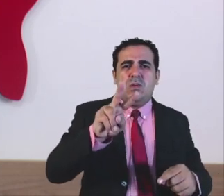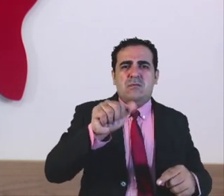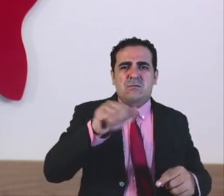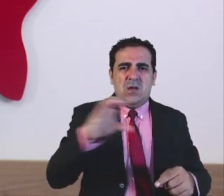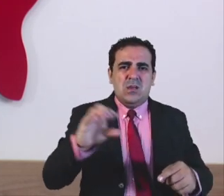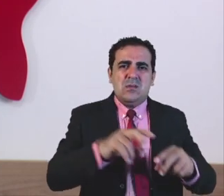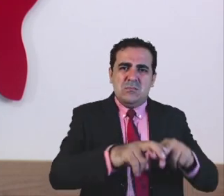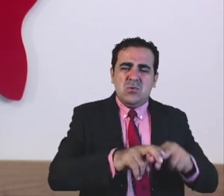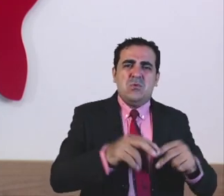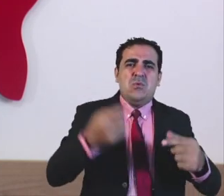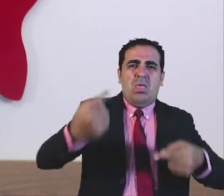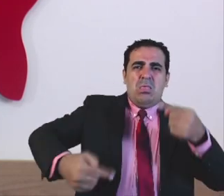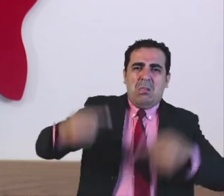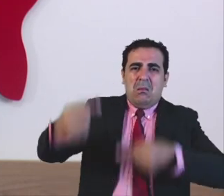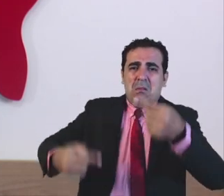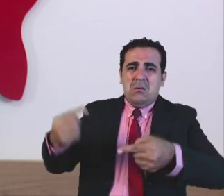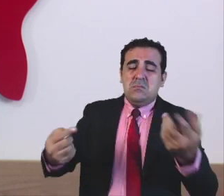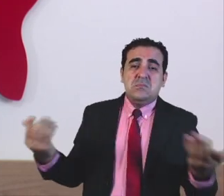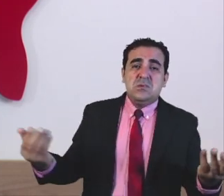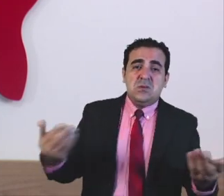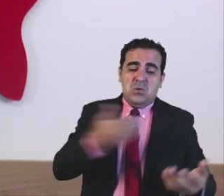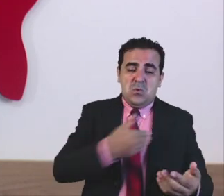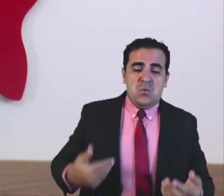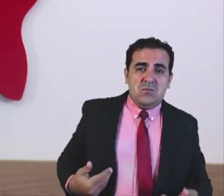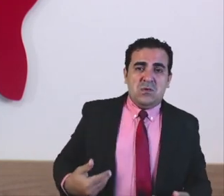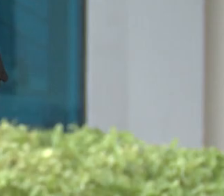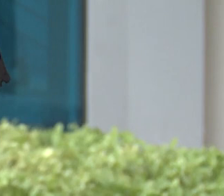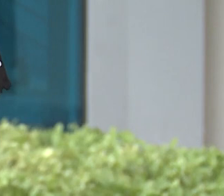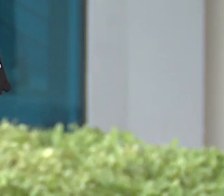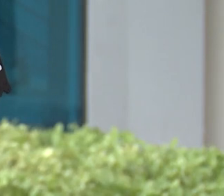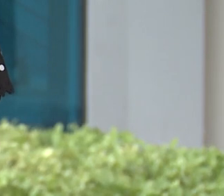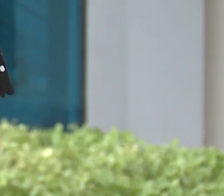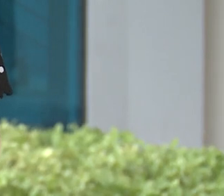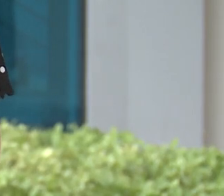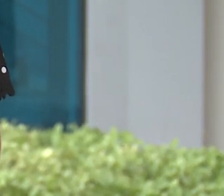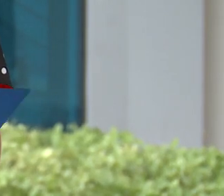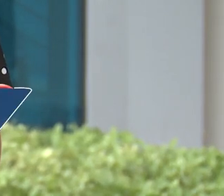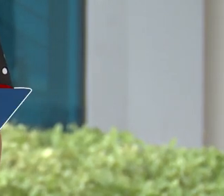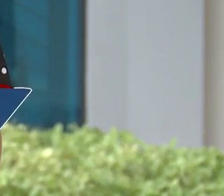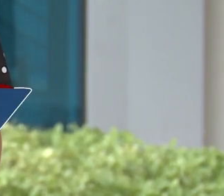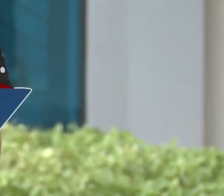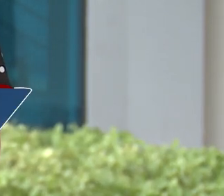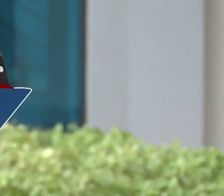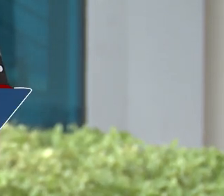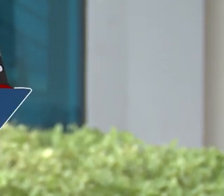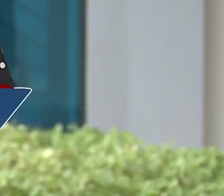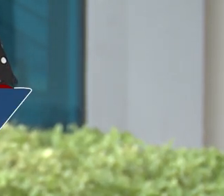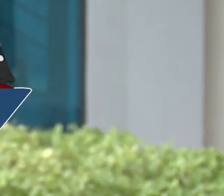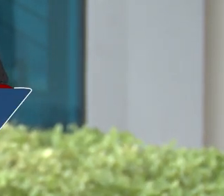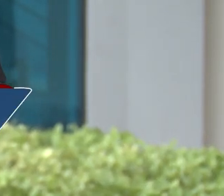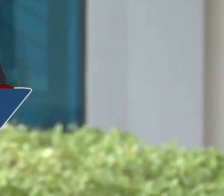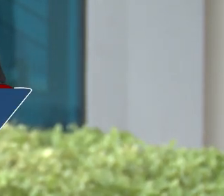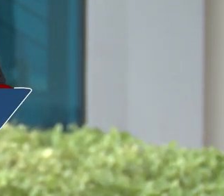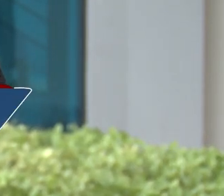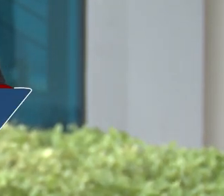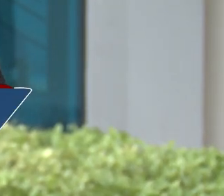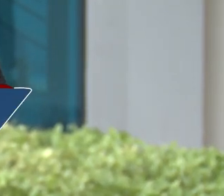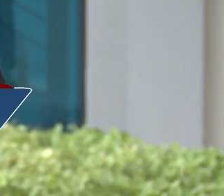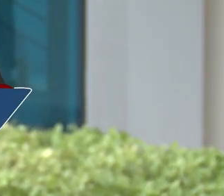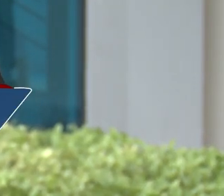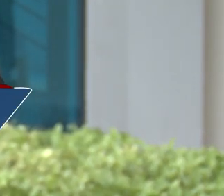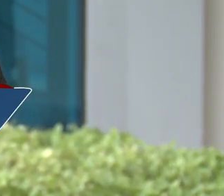acima dos 50 anos de idade devem ser vacinados Flávio Dino anunciou ainda que o governo do Estado vai realizar